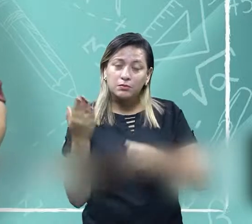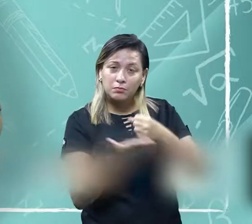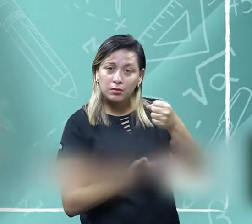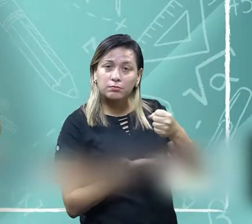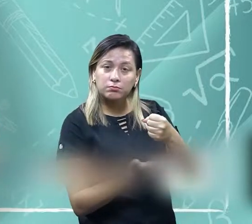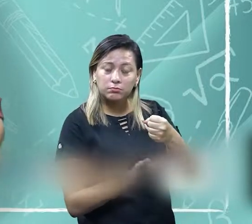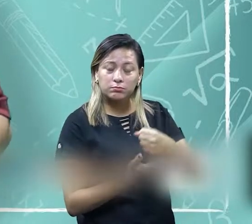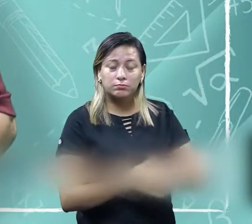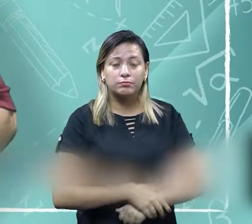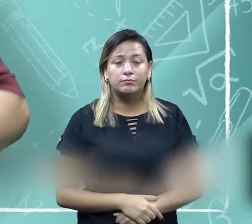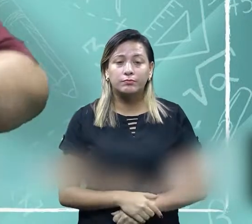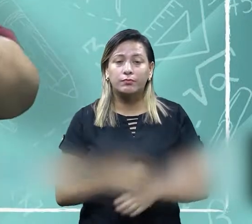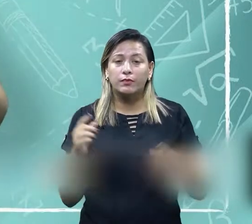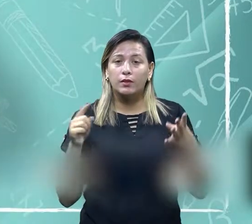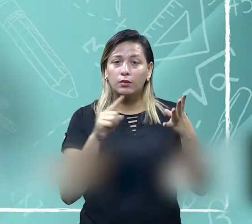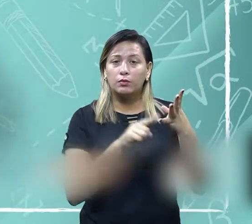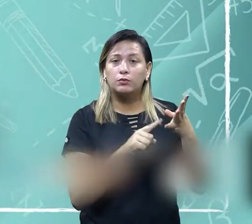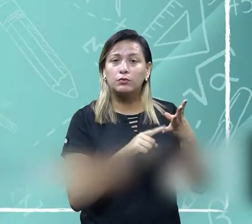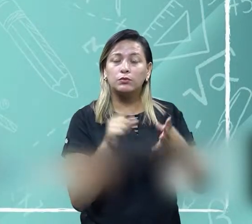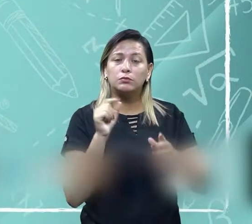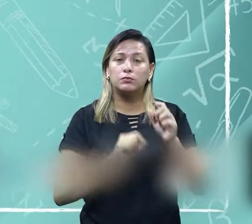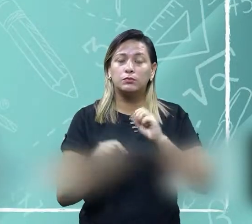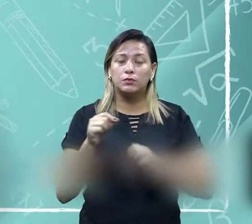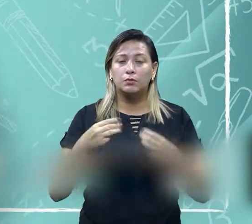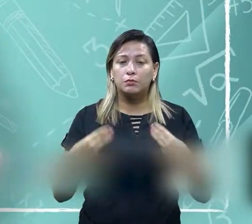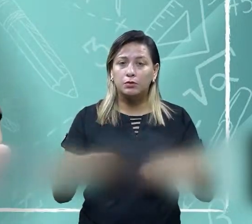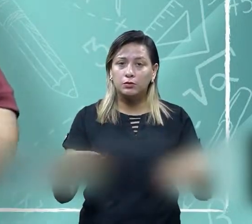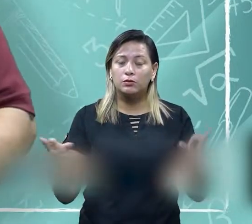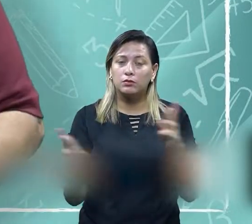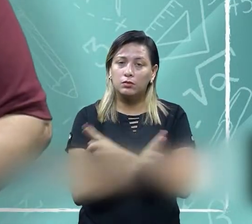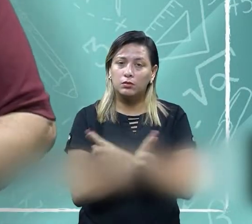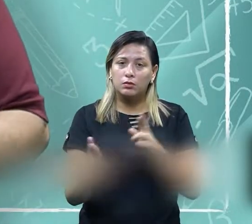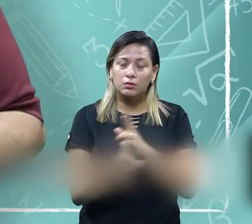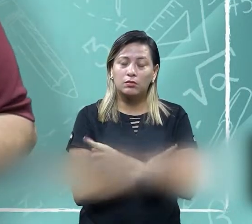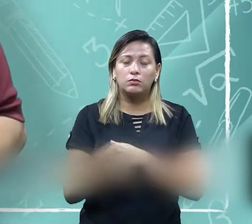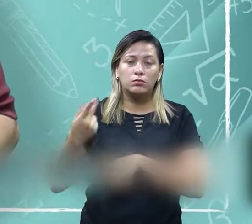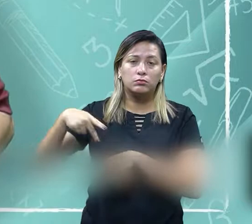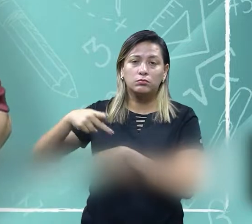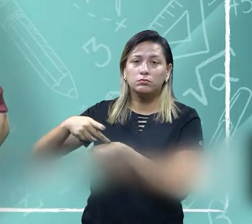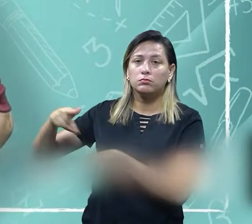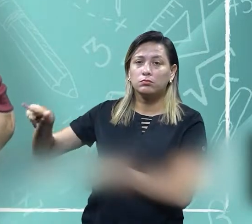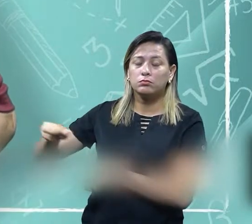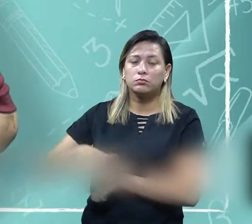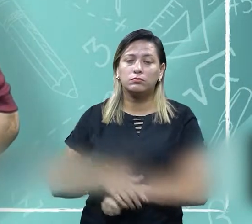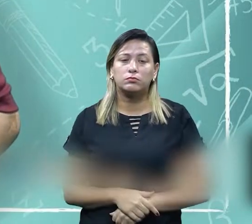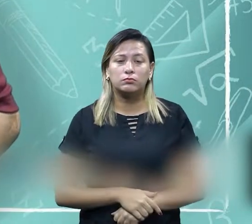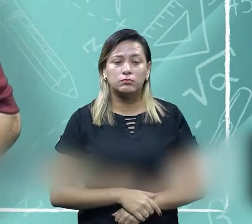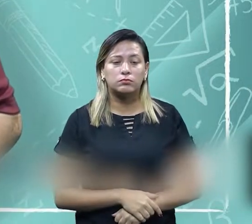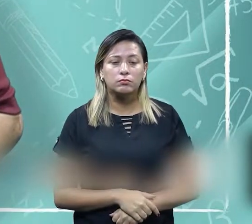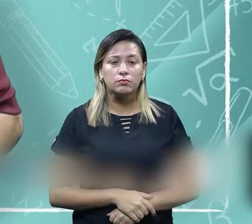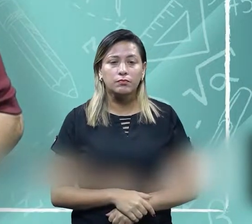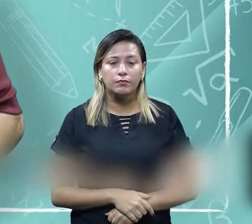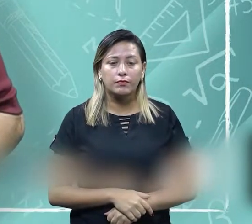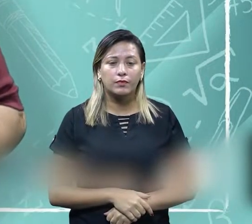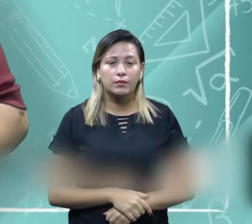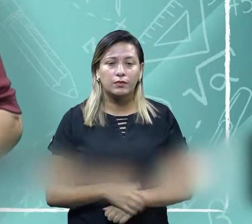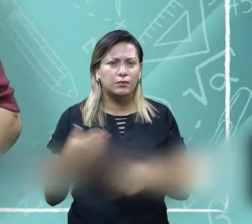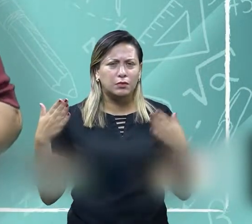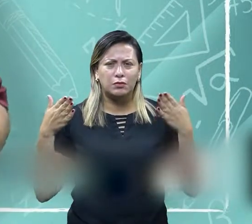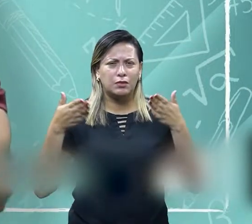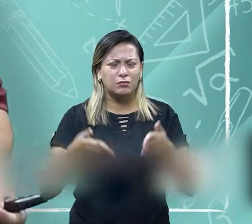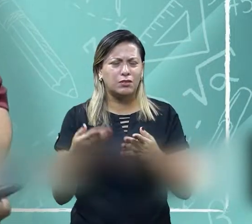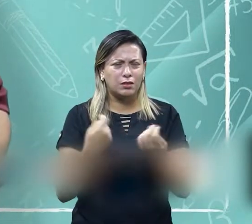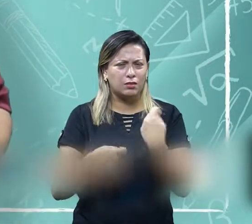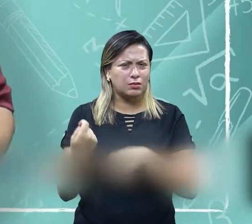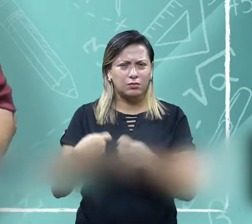bom? E o último é o Ministério das Relações Exteriores, tá bom? Essa ideia da relação exterior não está ligada muito à